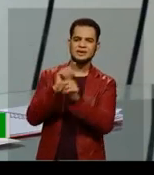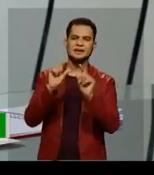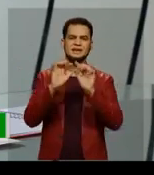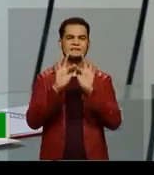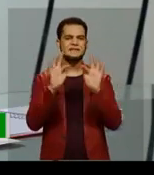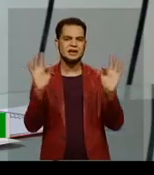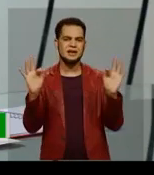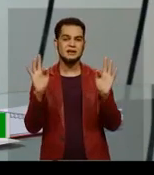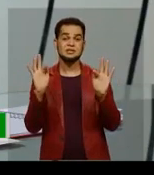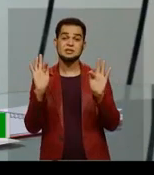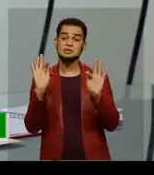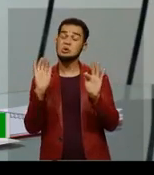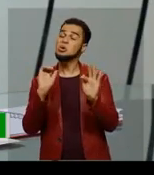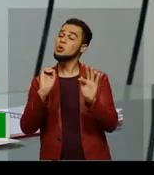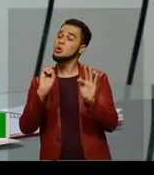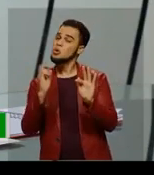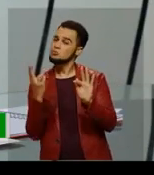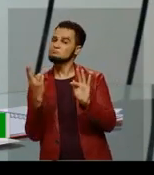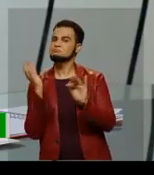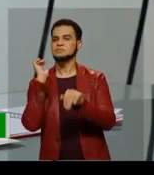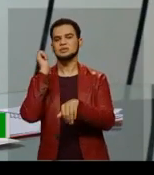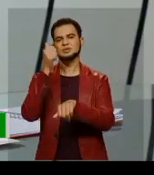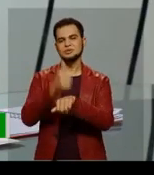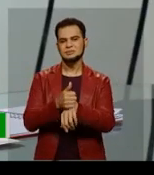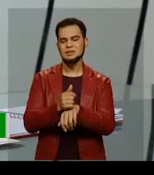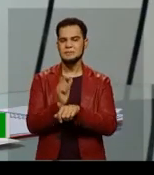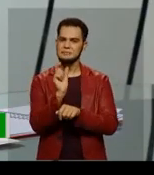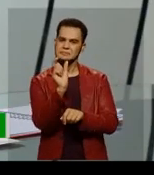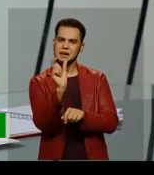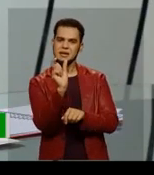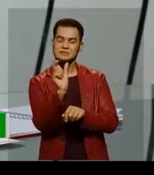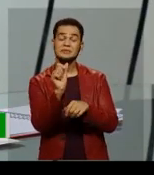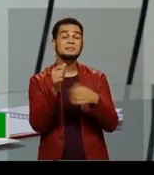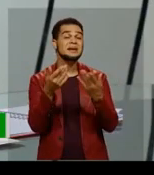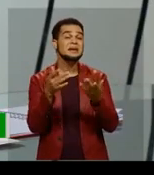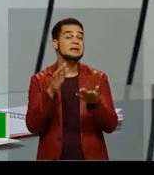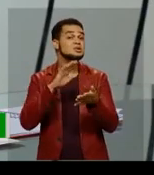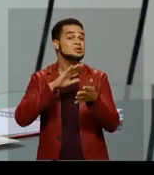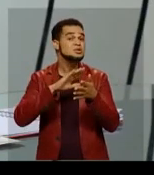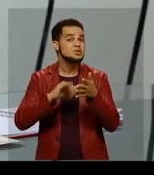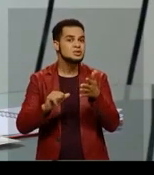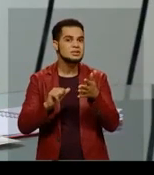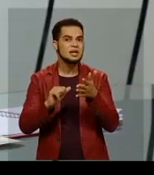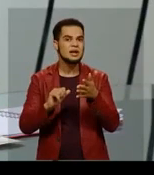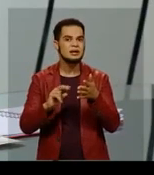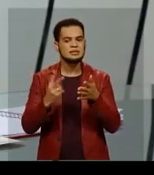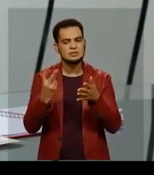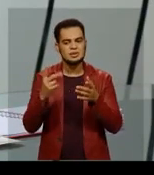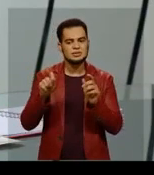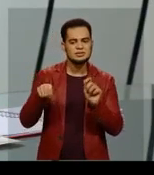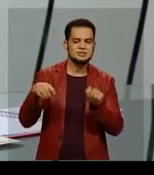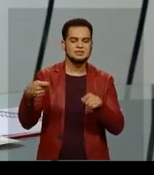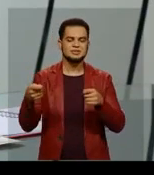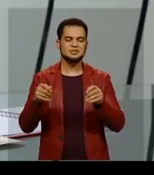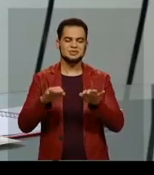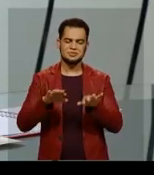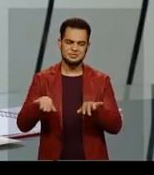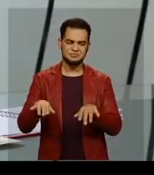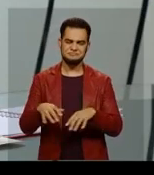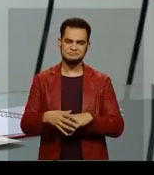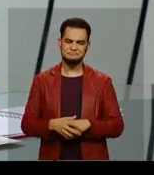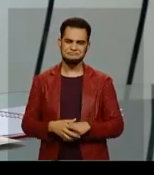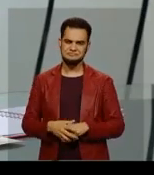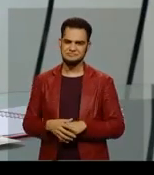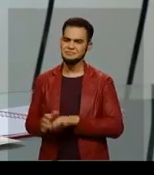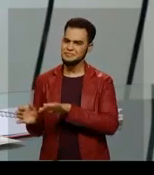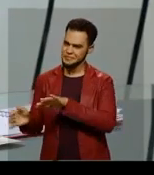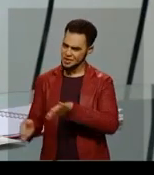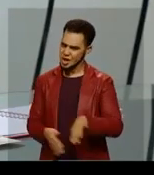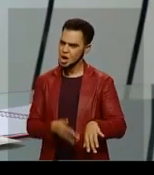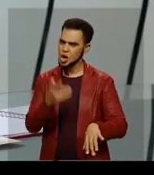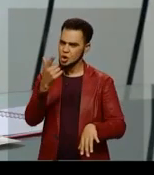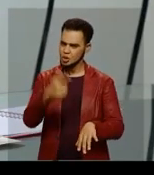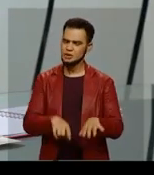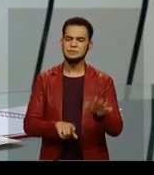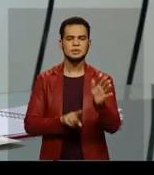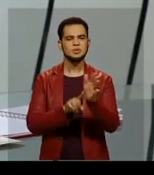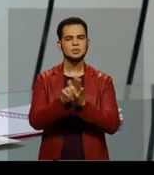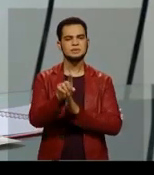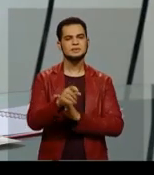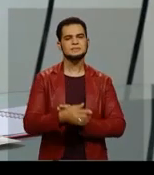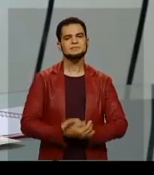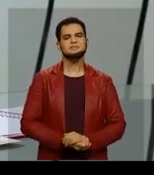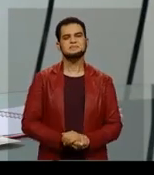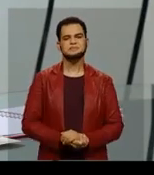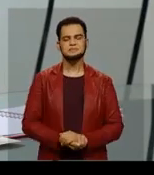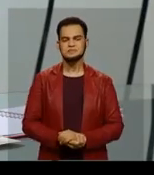substituindo essa palavra, né? Para que não haja mais ambiguidade. Vamos para a próxima pergunta?